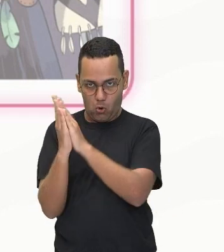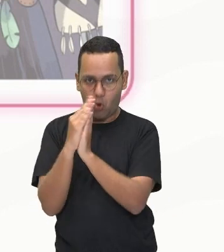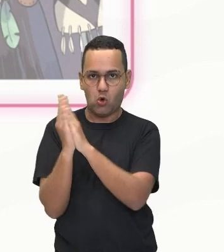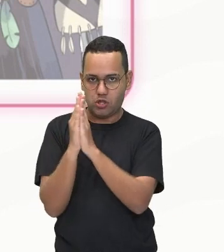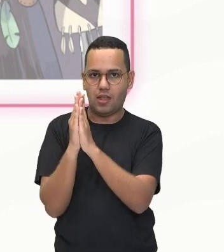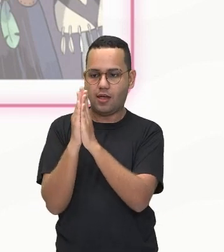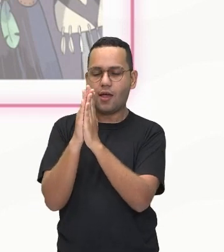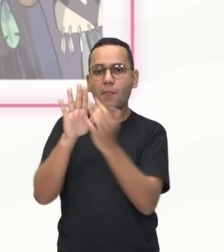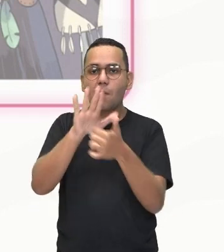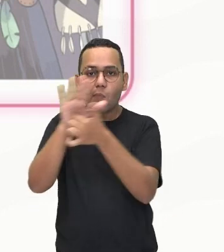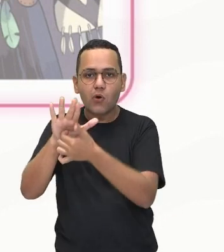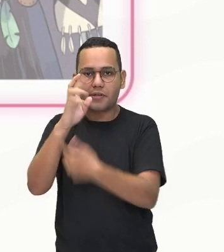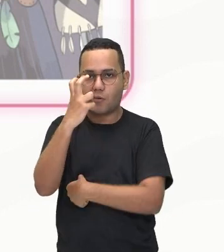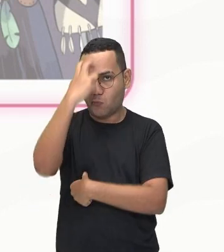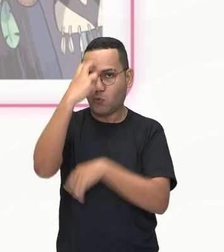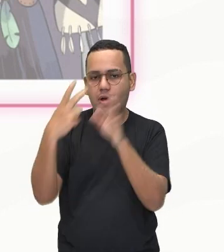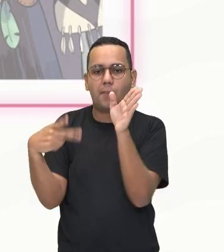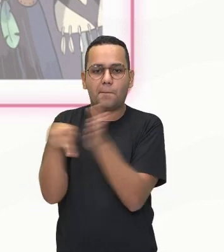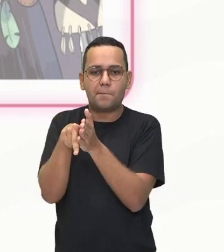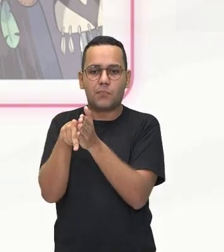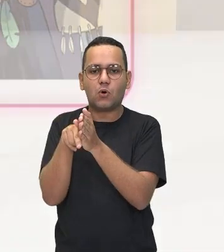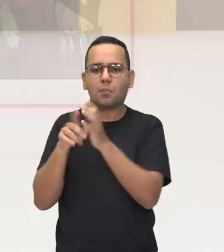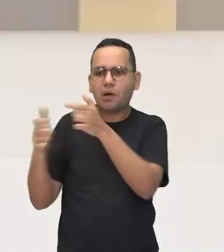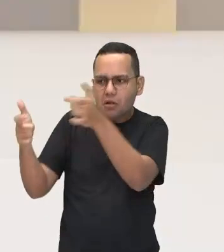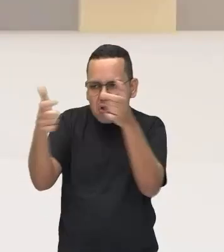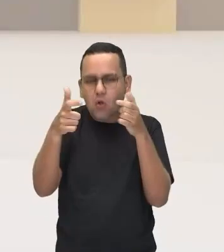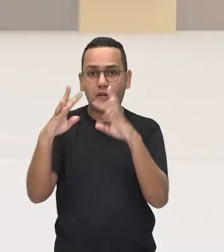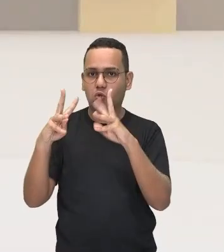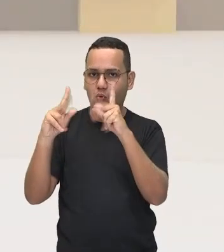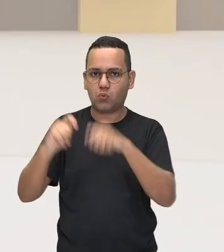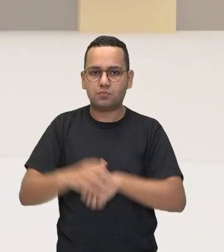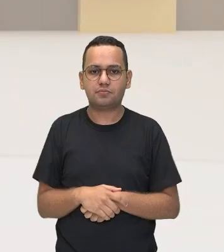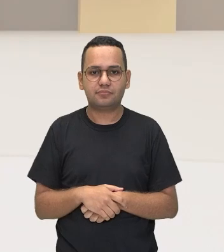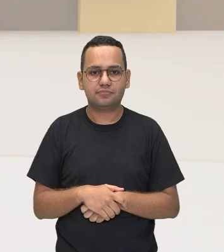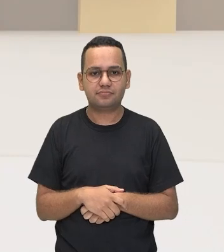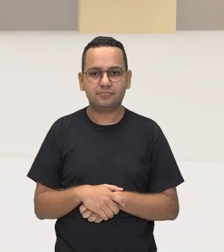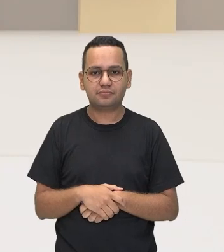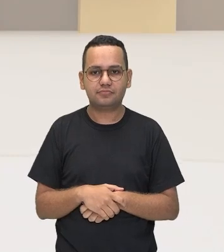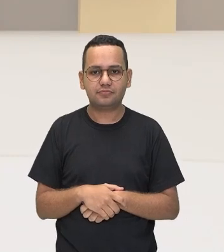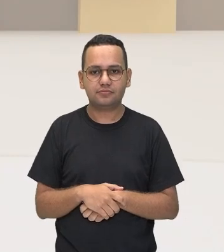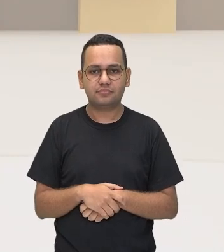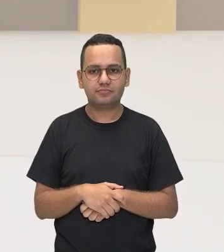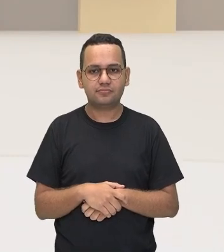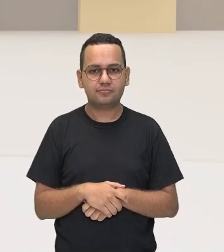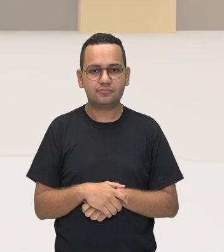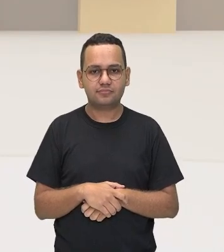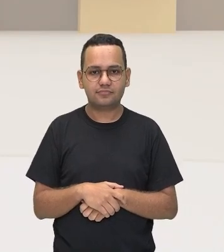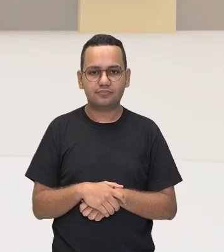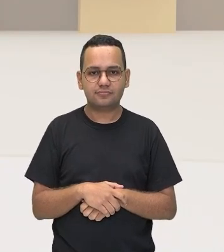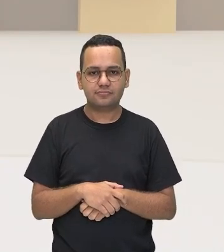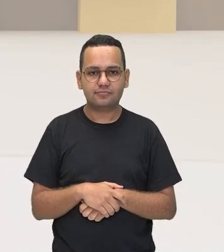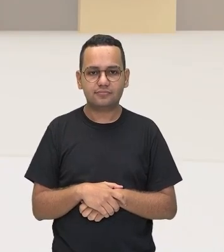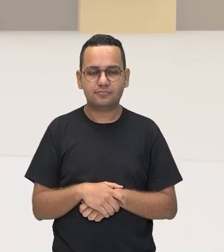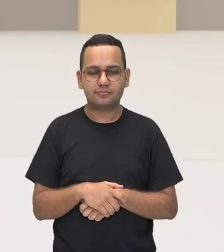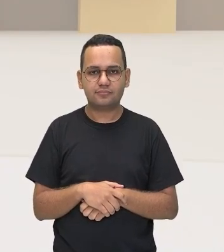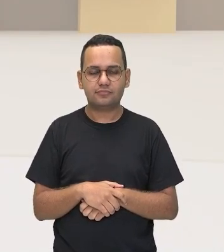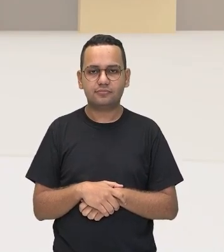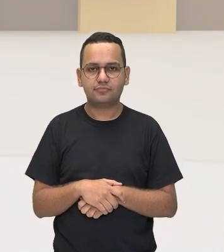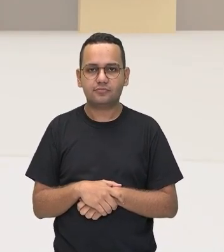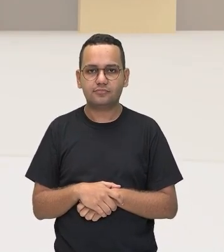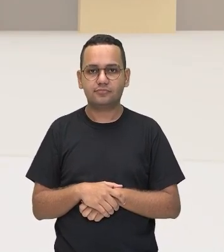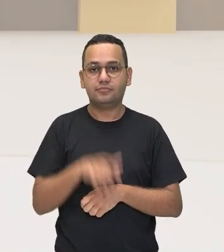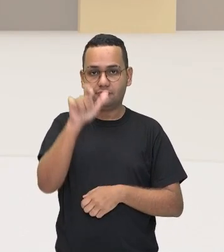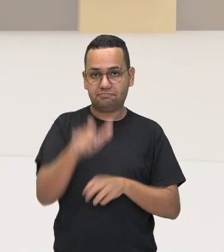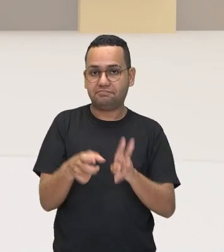para todos os lugares. Temos uma empreendedora indígena. Que maravilha, gente. Gente, ela está empreendendo no